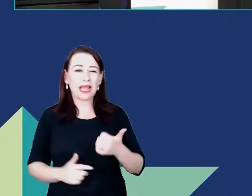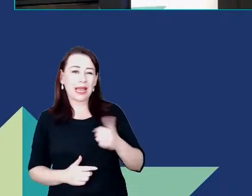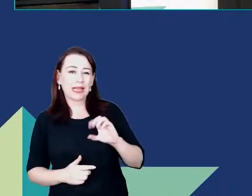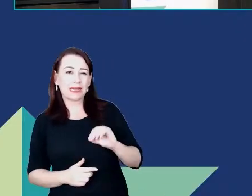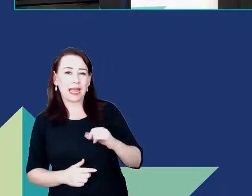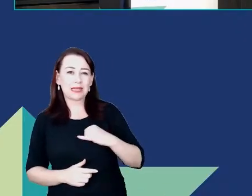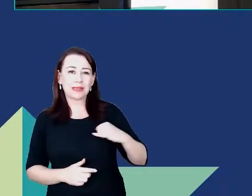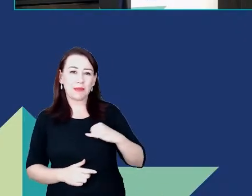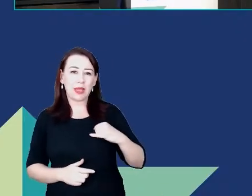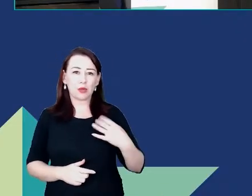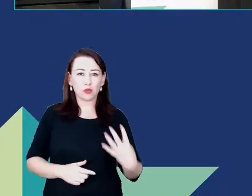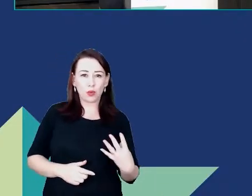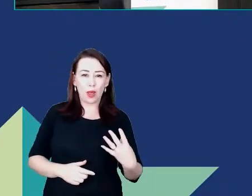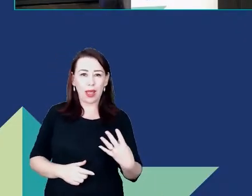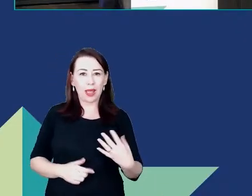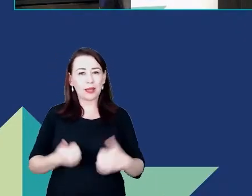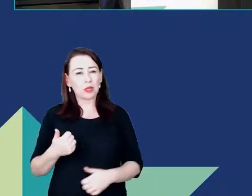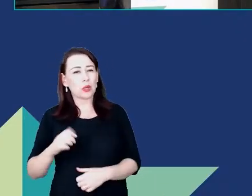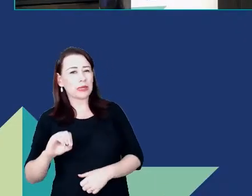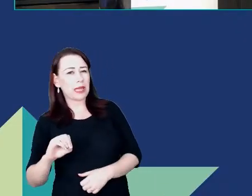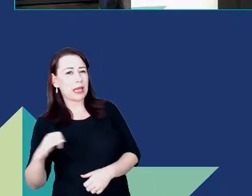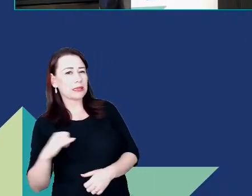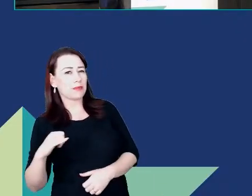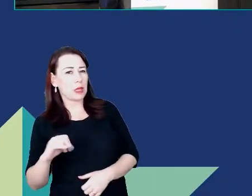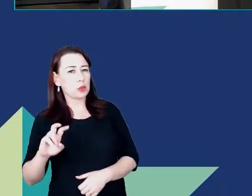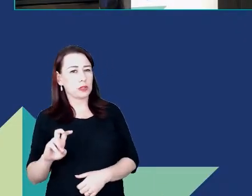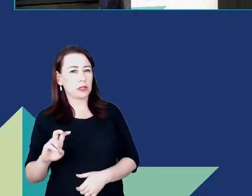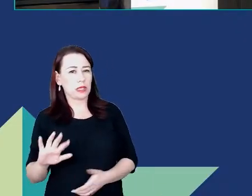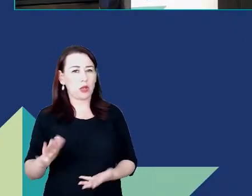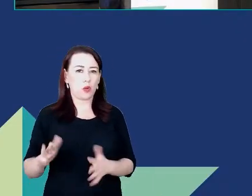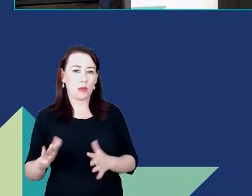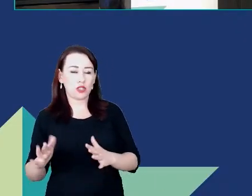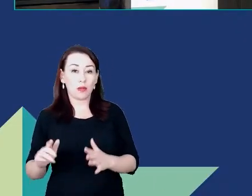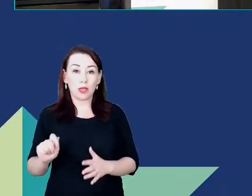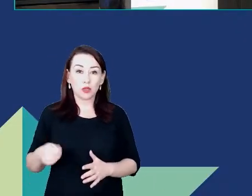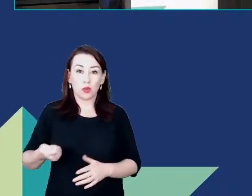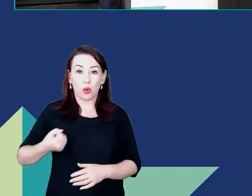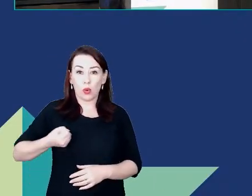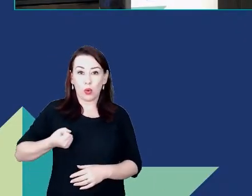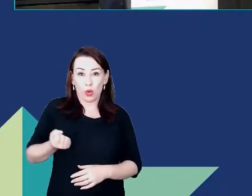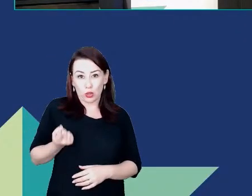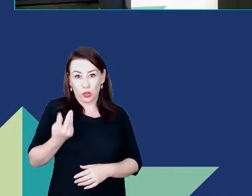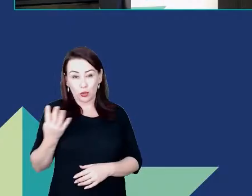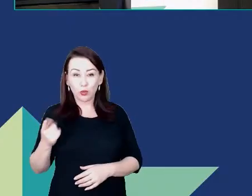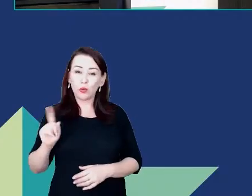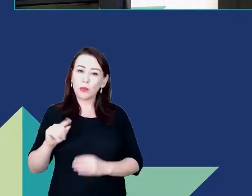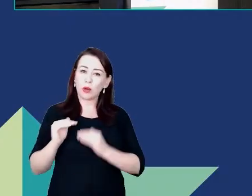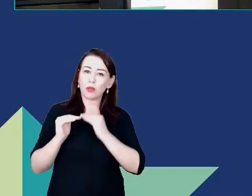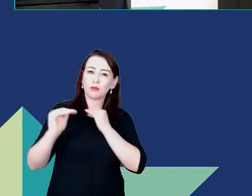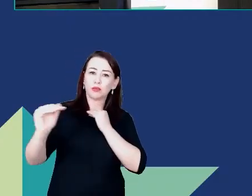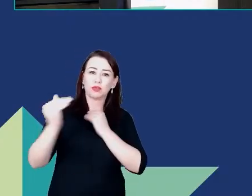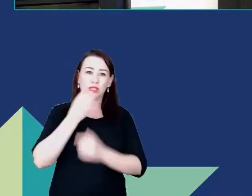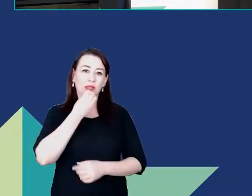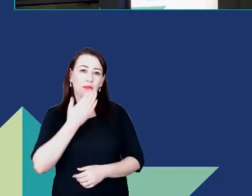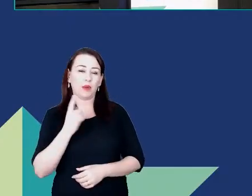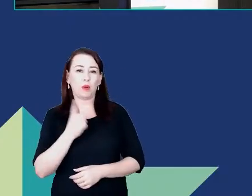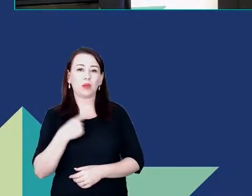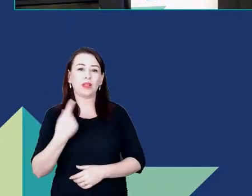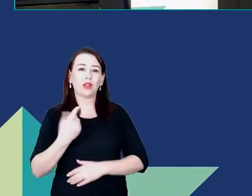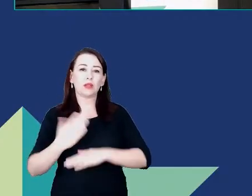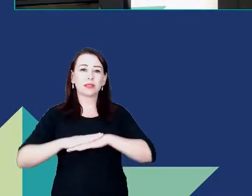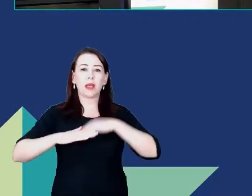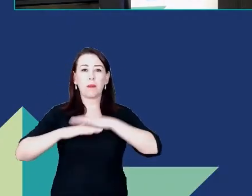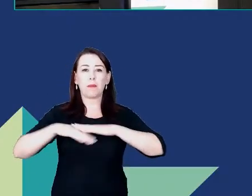metros por segundo, que são valores que nos permite aí uma permeabilidade boa desse empilhamento, tá? Essas